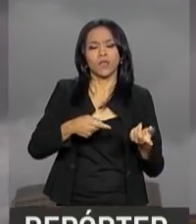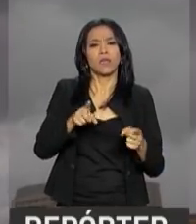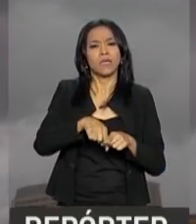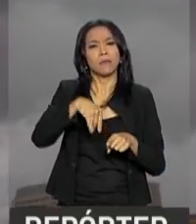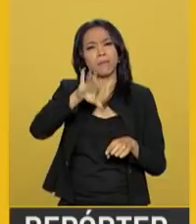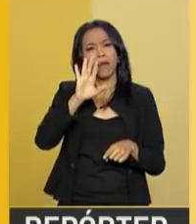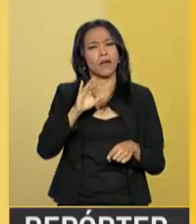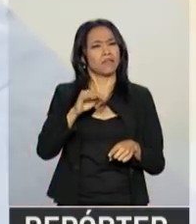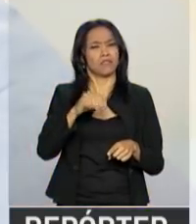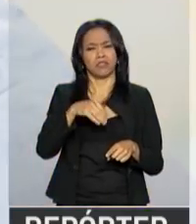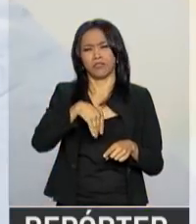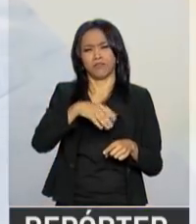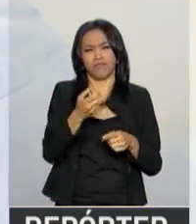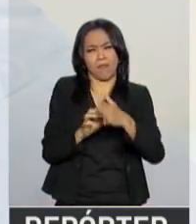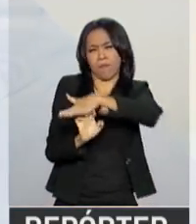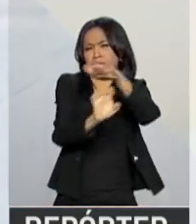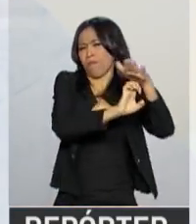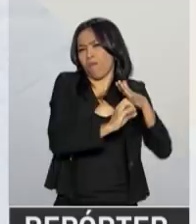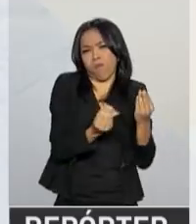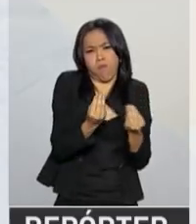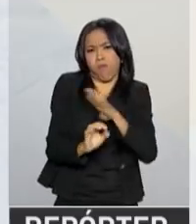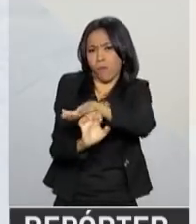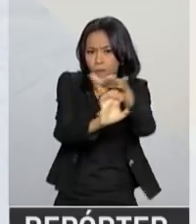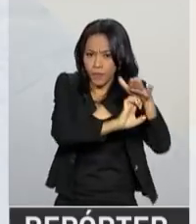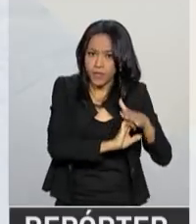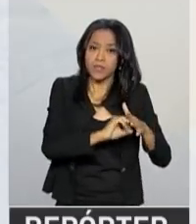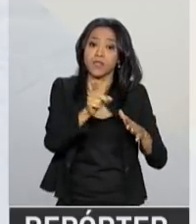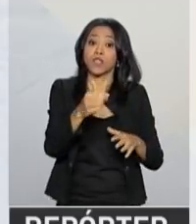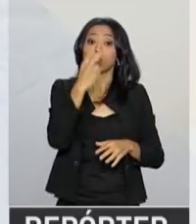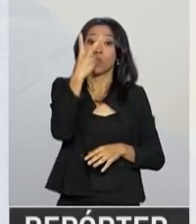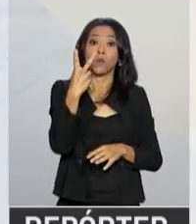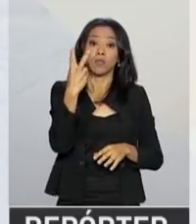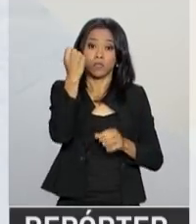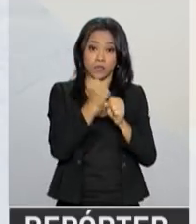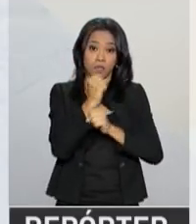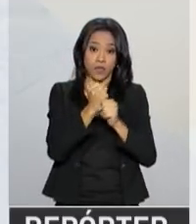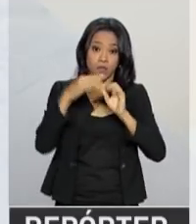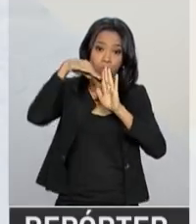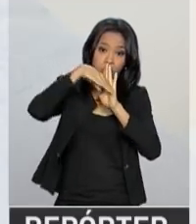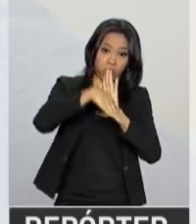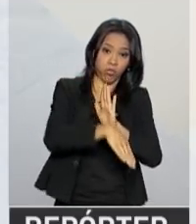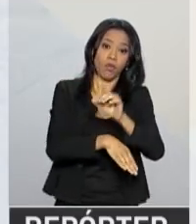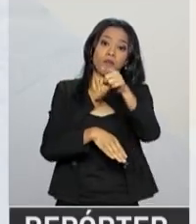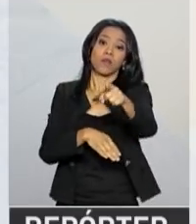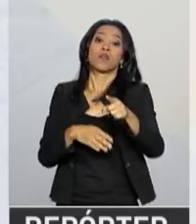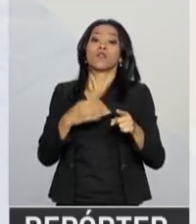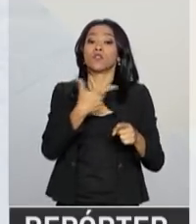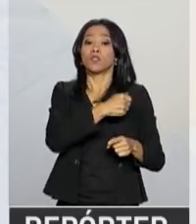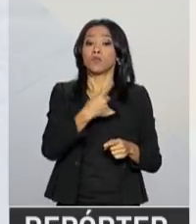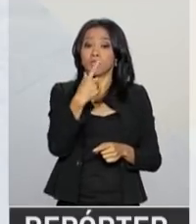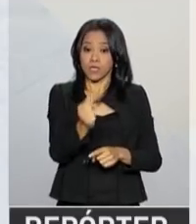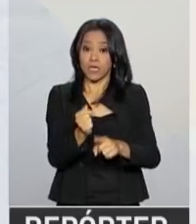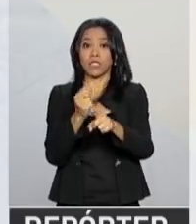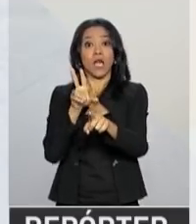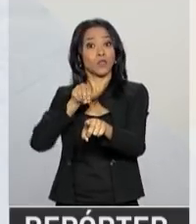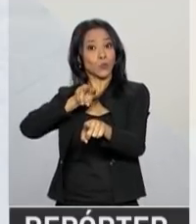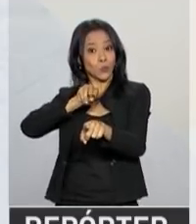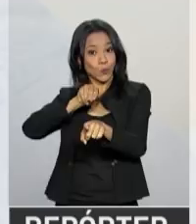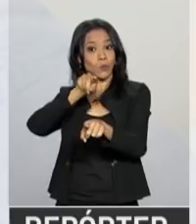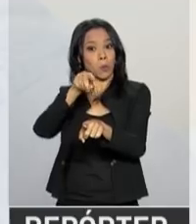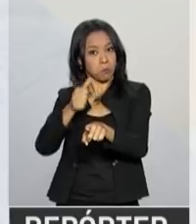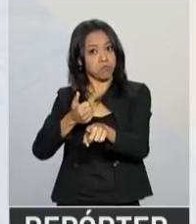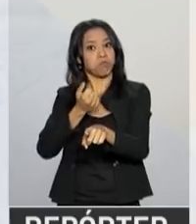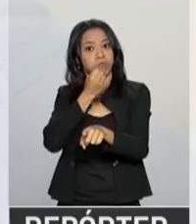empresas depois de dois anos seguidos de queda o país fechou 2007 no azul o produto interno bruto